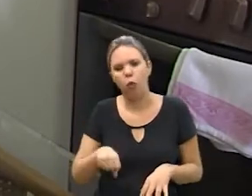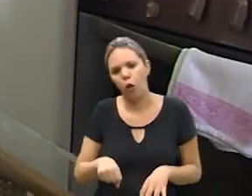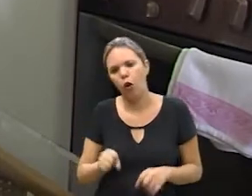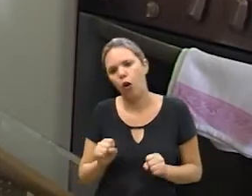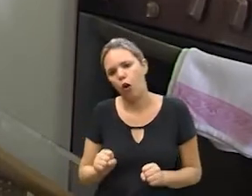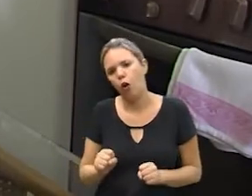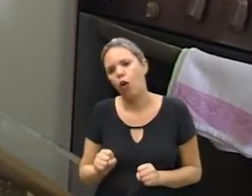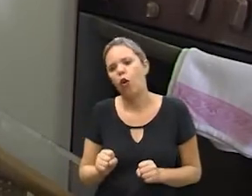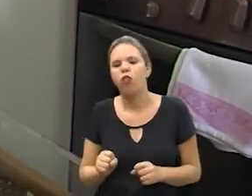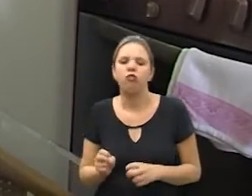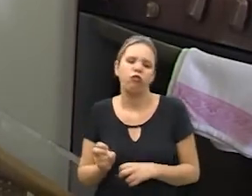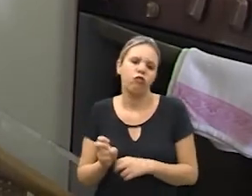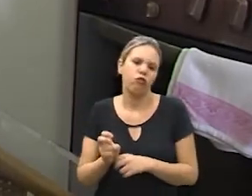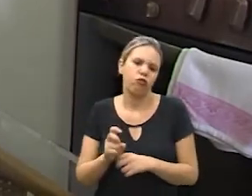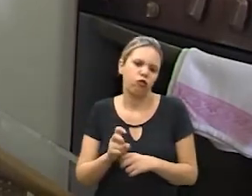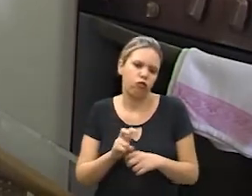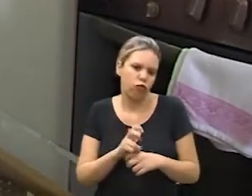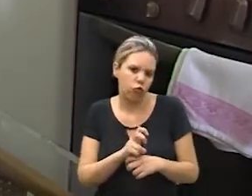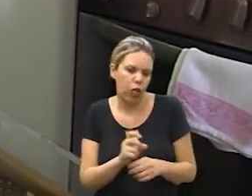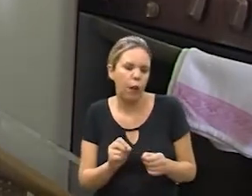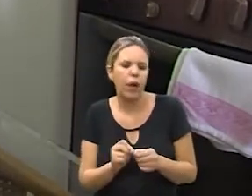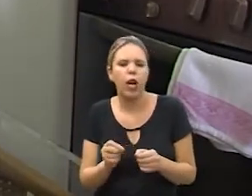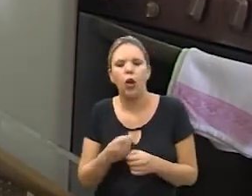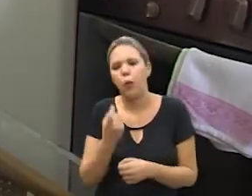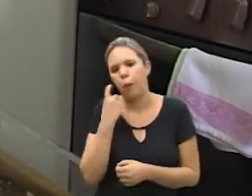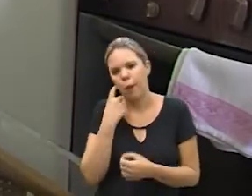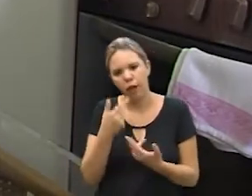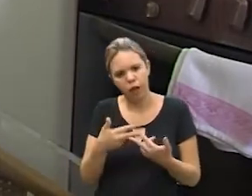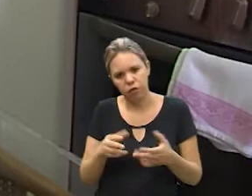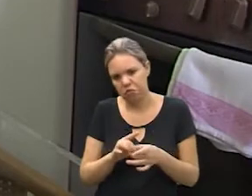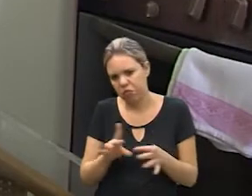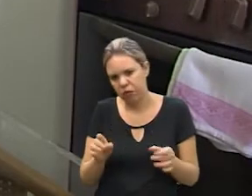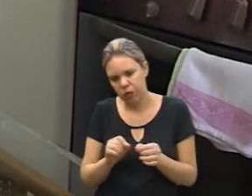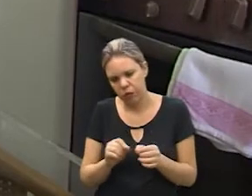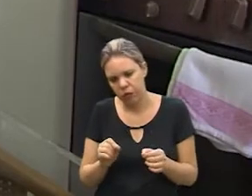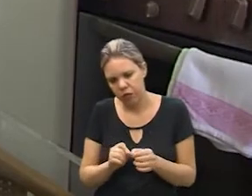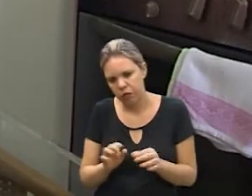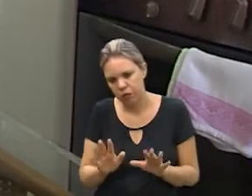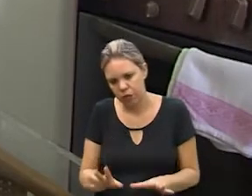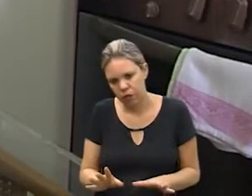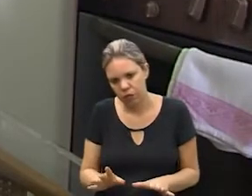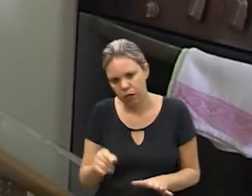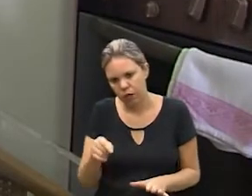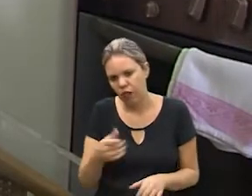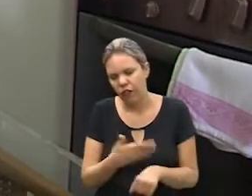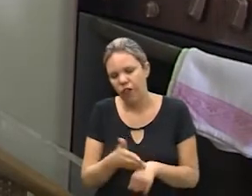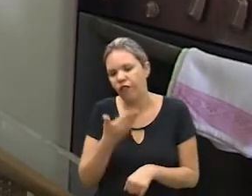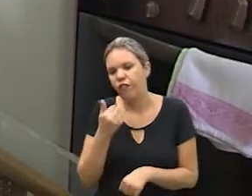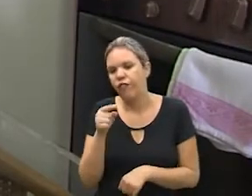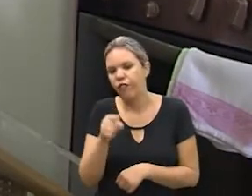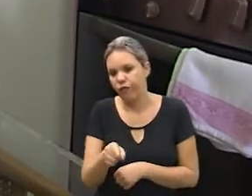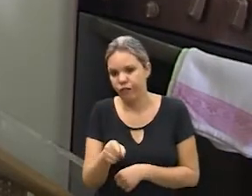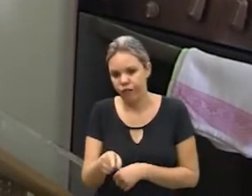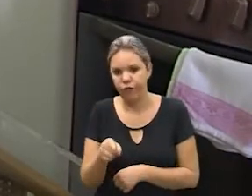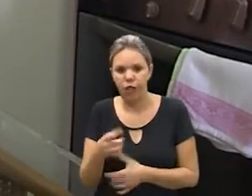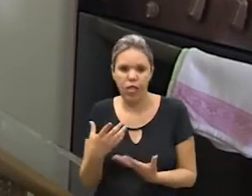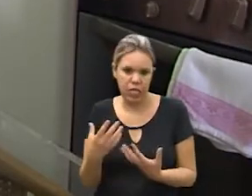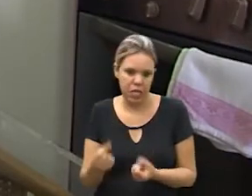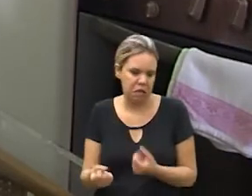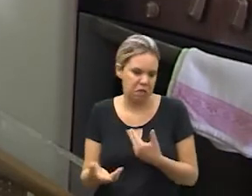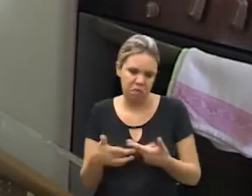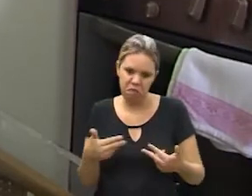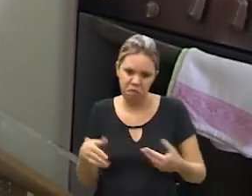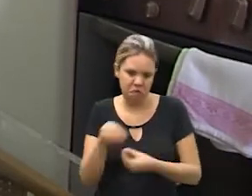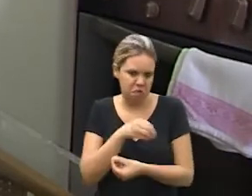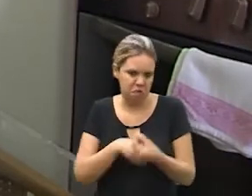vai. Um camarão, um peixe defumado. Ela é super... Esse cuscuz, ele é super prático. Ele aceita bem